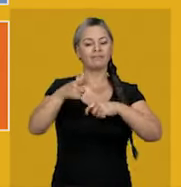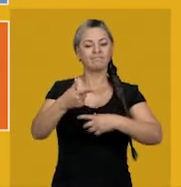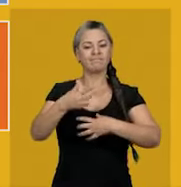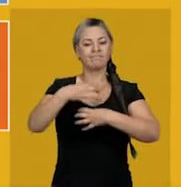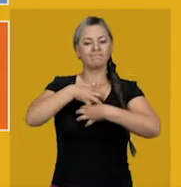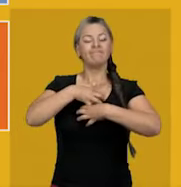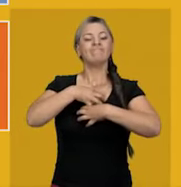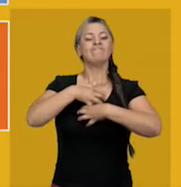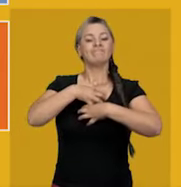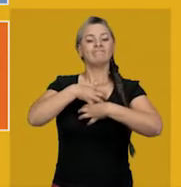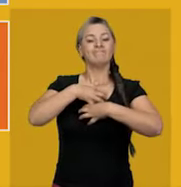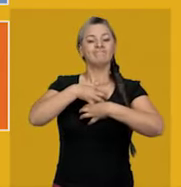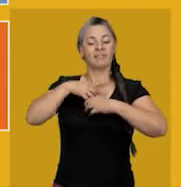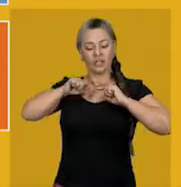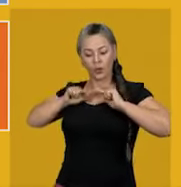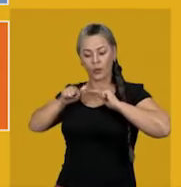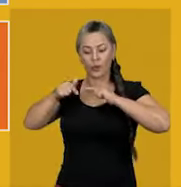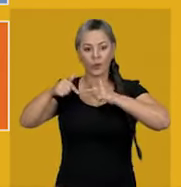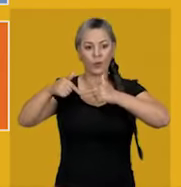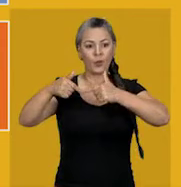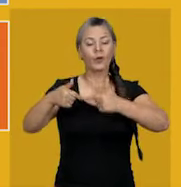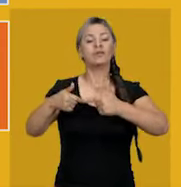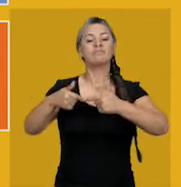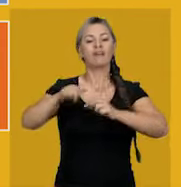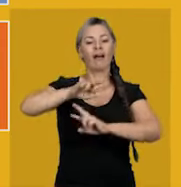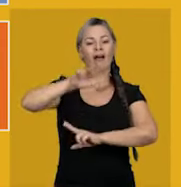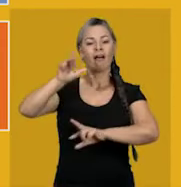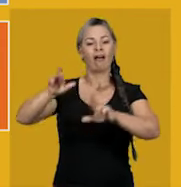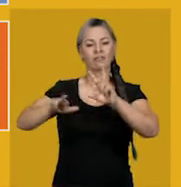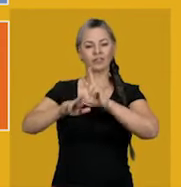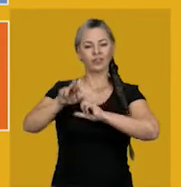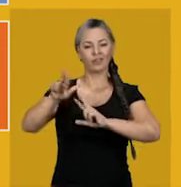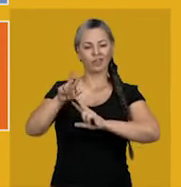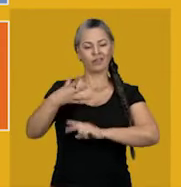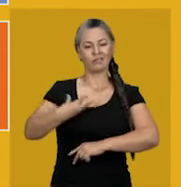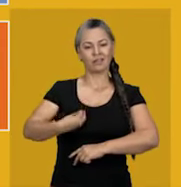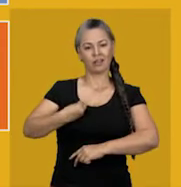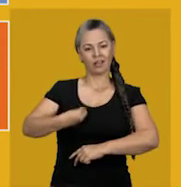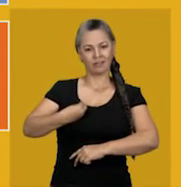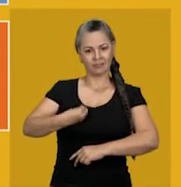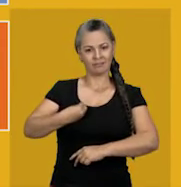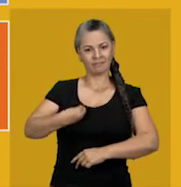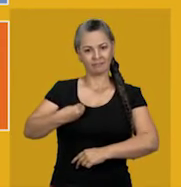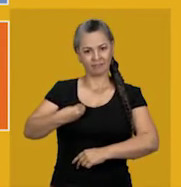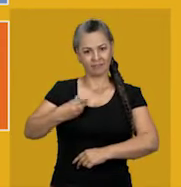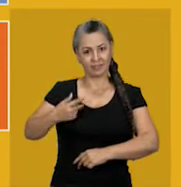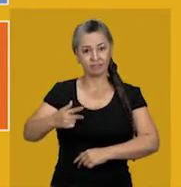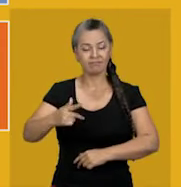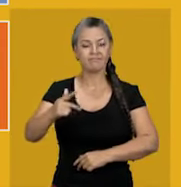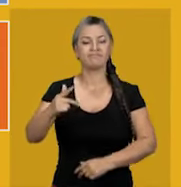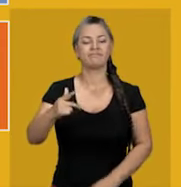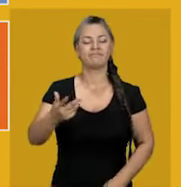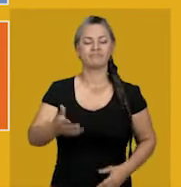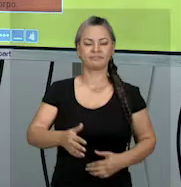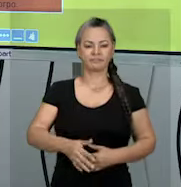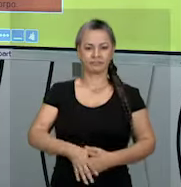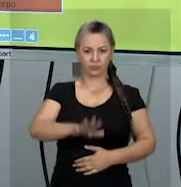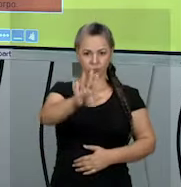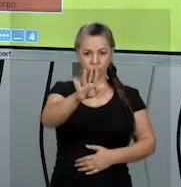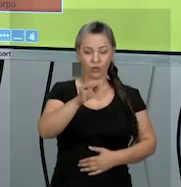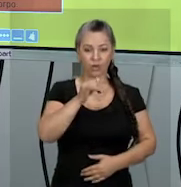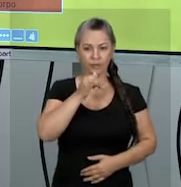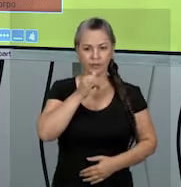e reagir às diferentes ações que ocorrem em volta e no interior do nosso corpo. Então, o